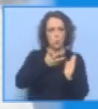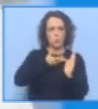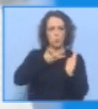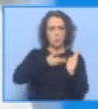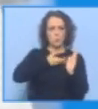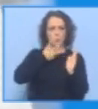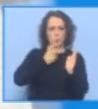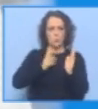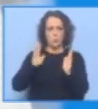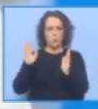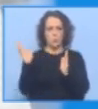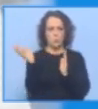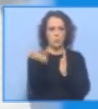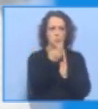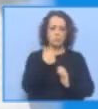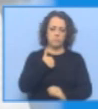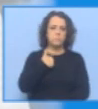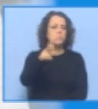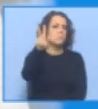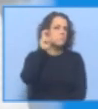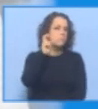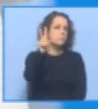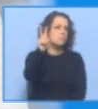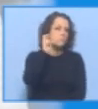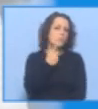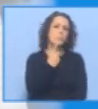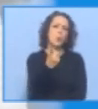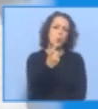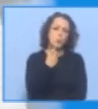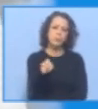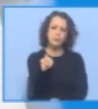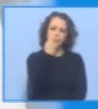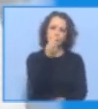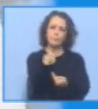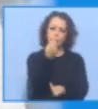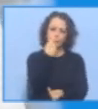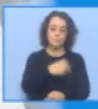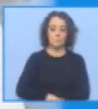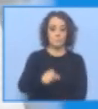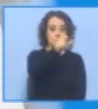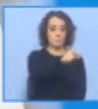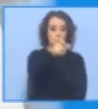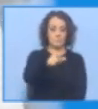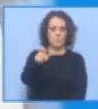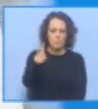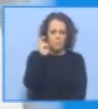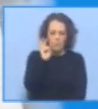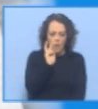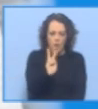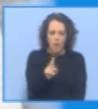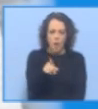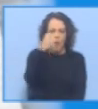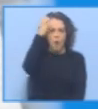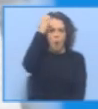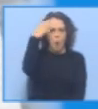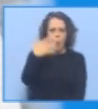a ouvi-los e a fazer-lhes perguntas. Todos aqueles que o ouviam estavam surpreendidos com a sua inteligência